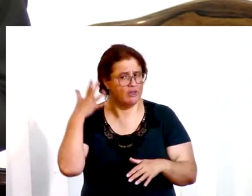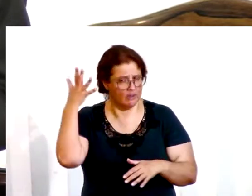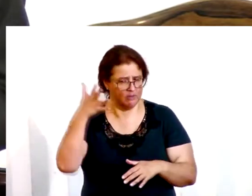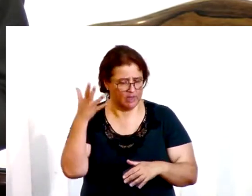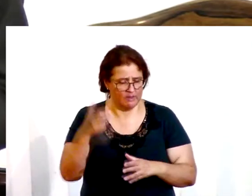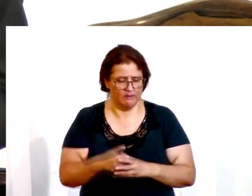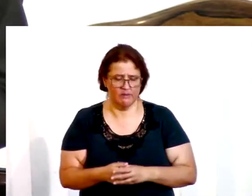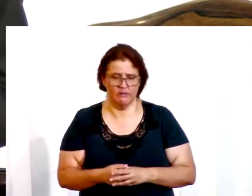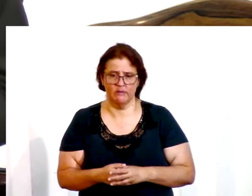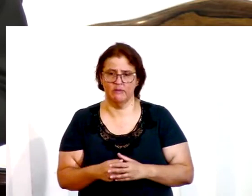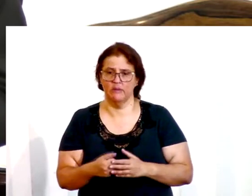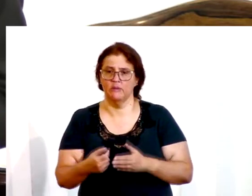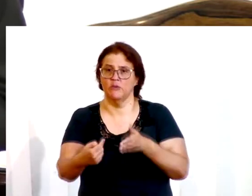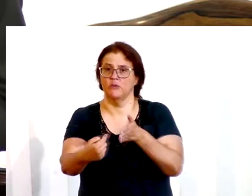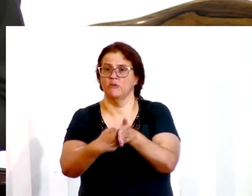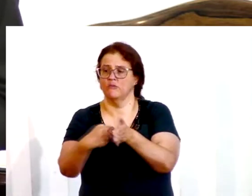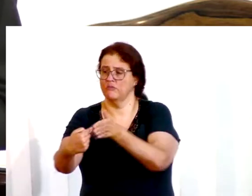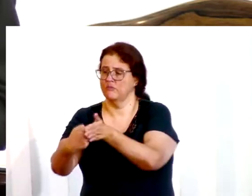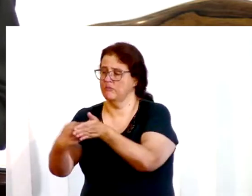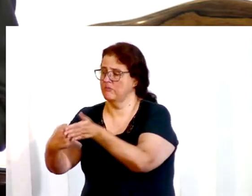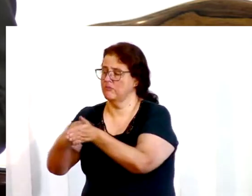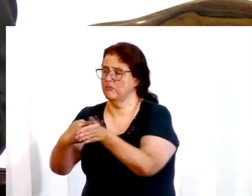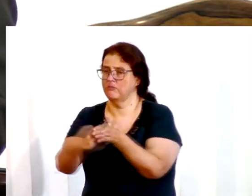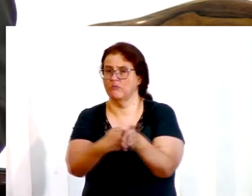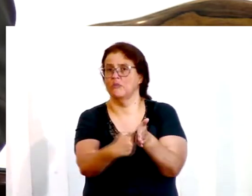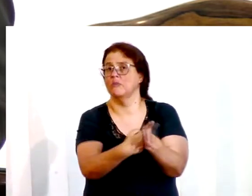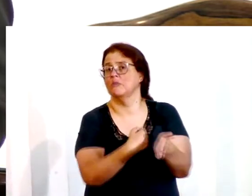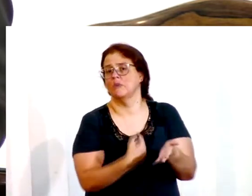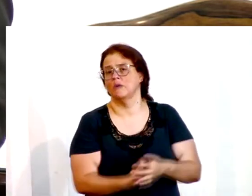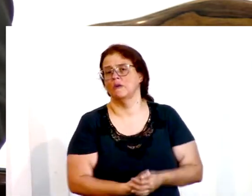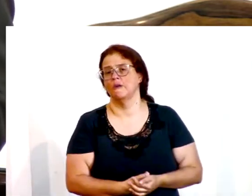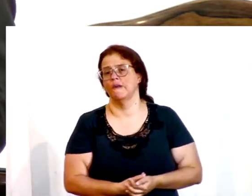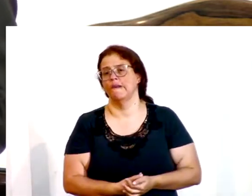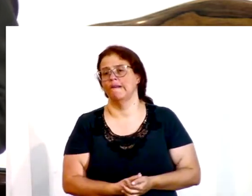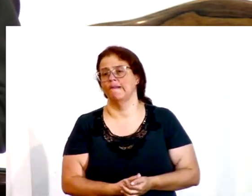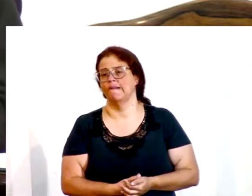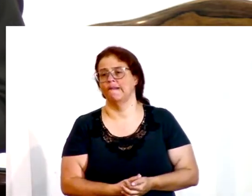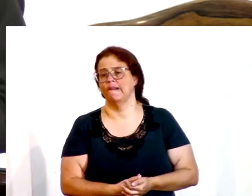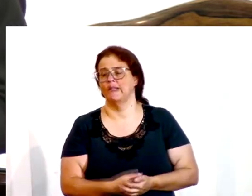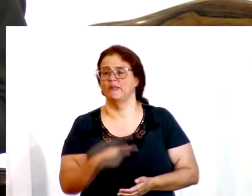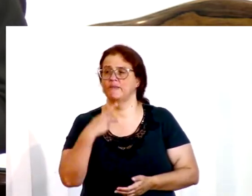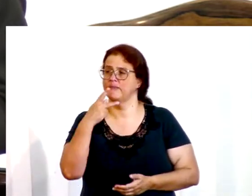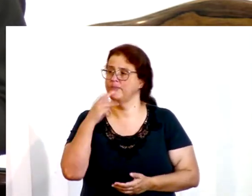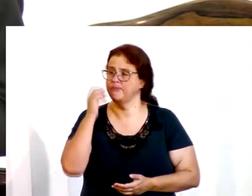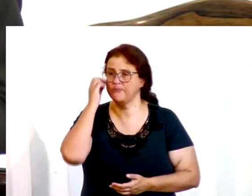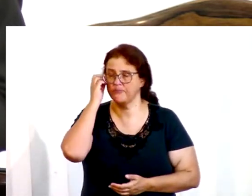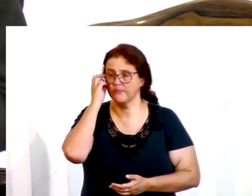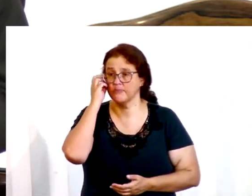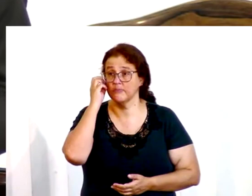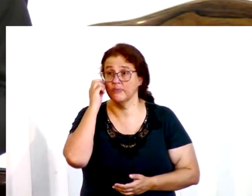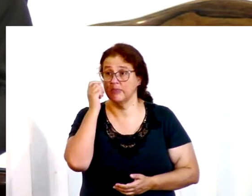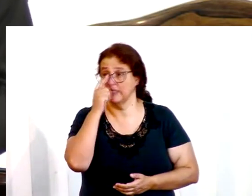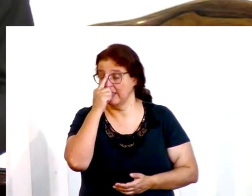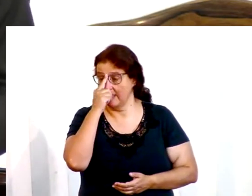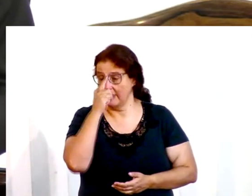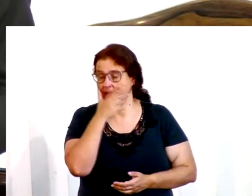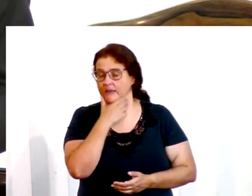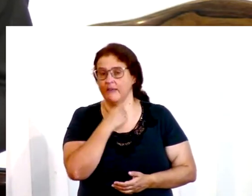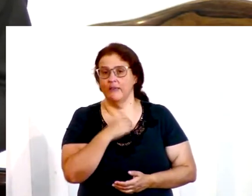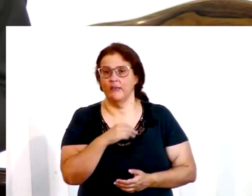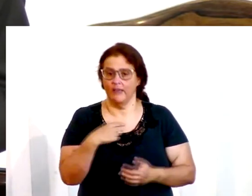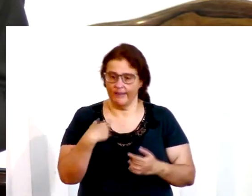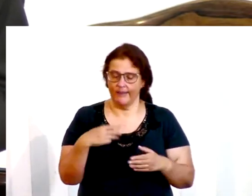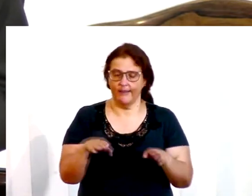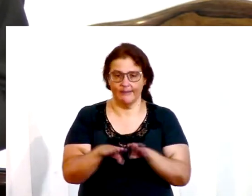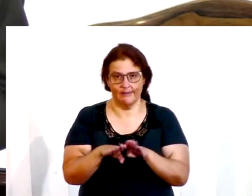perguntou, e era justamente no período que a Laís estava internada por conta do Covid, estava muito mal, inclusive, na UTI,